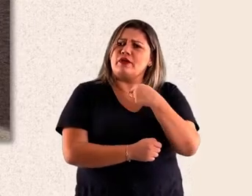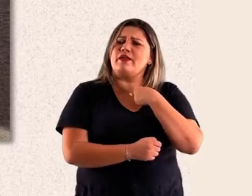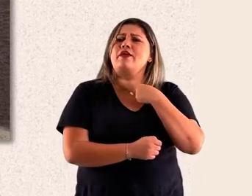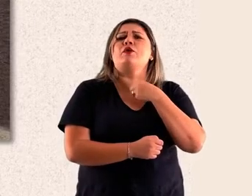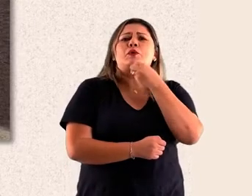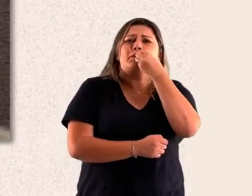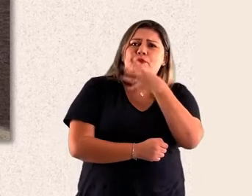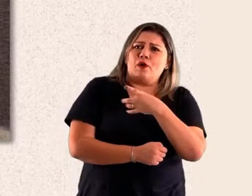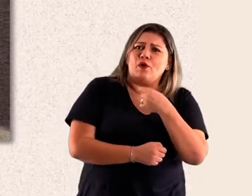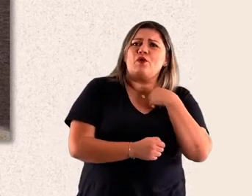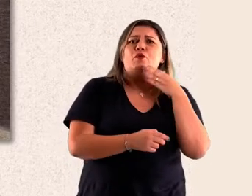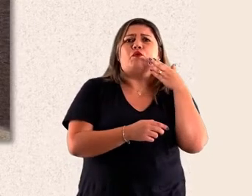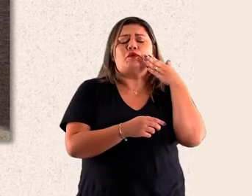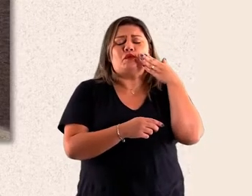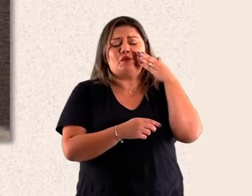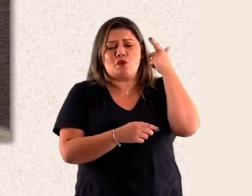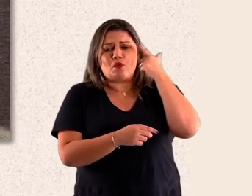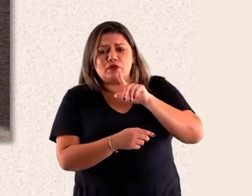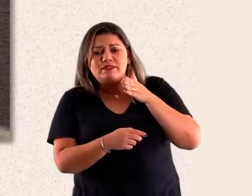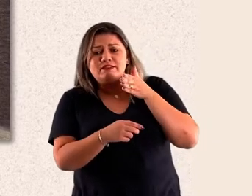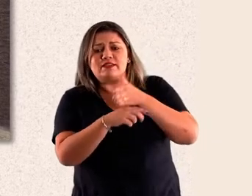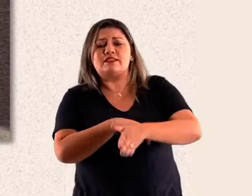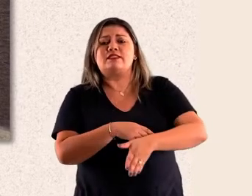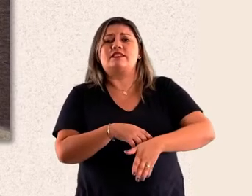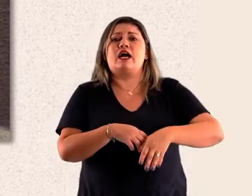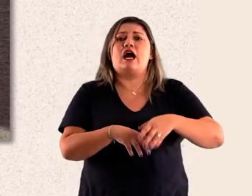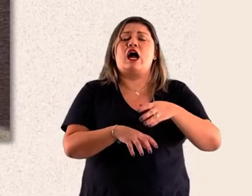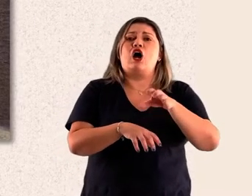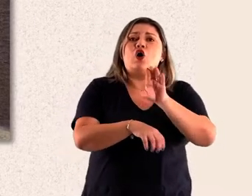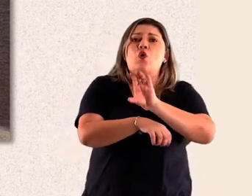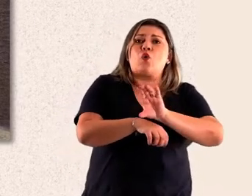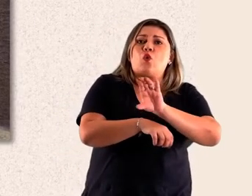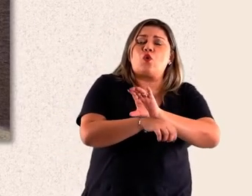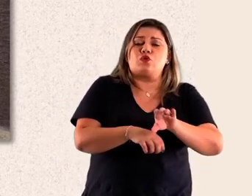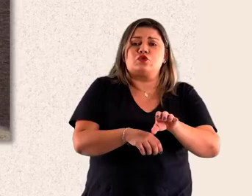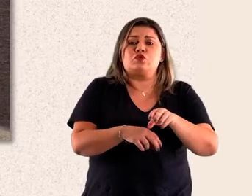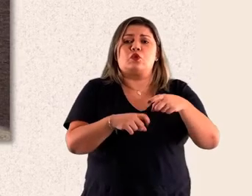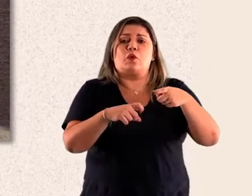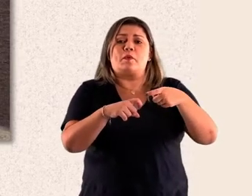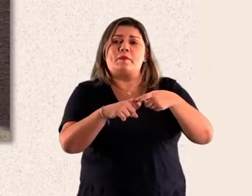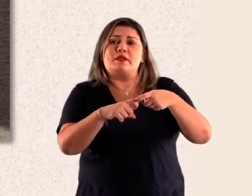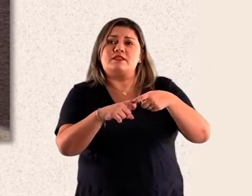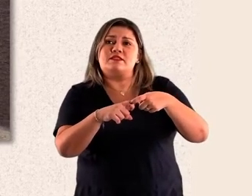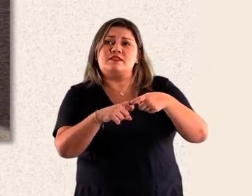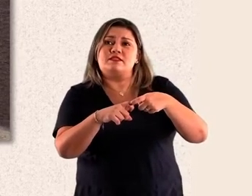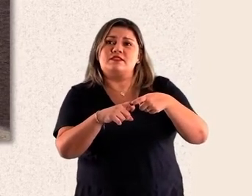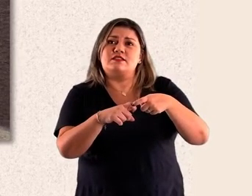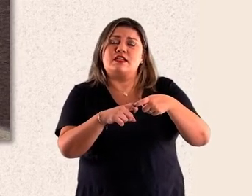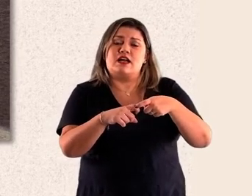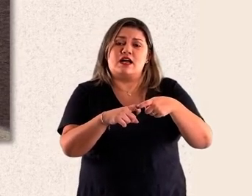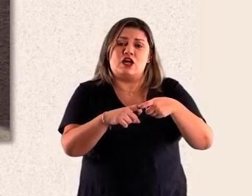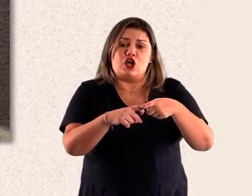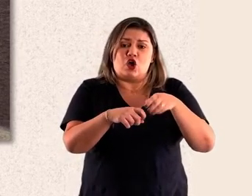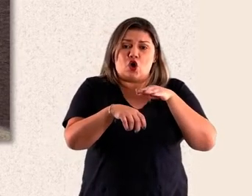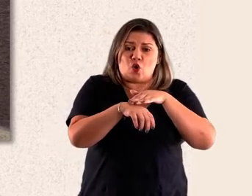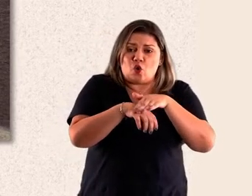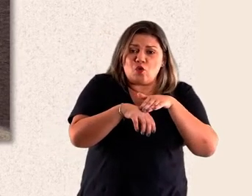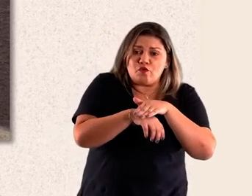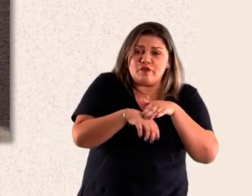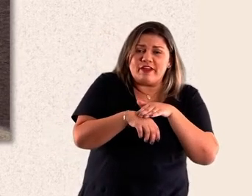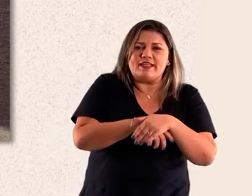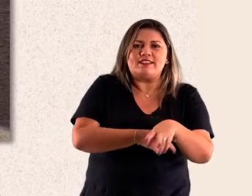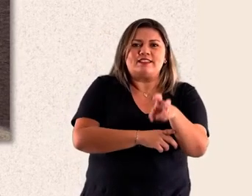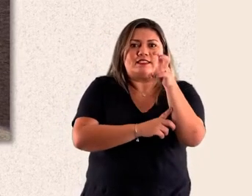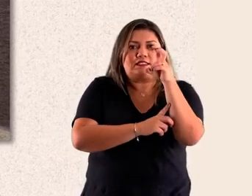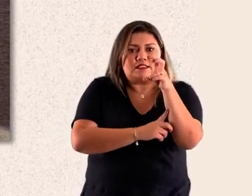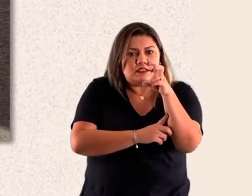apagou a minha Oi Total o grupo que recebeu a fala dessa pessoa por cinco minutos aumentou mais de